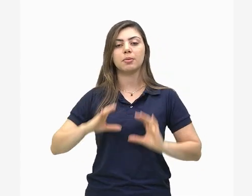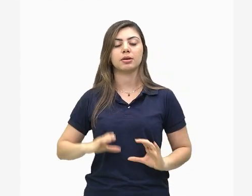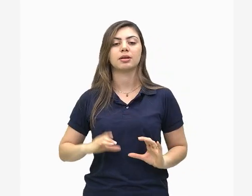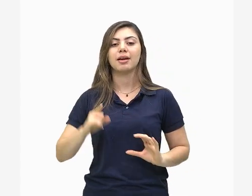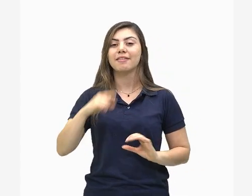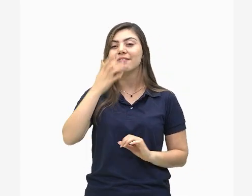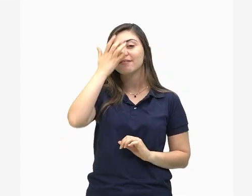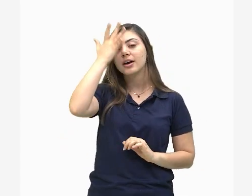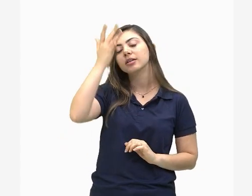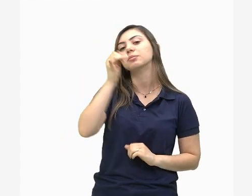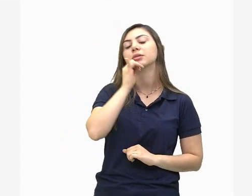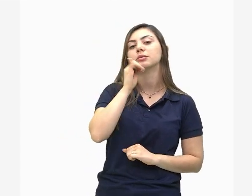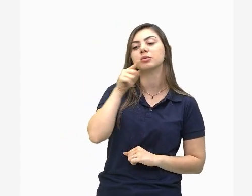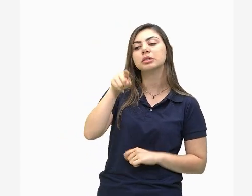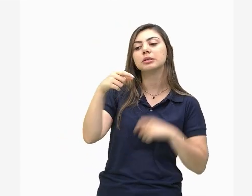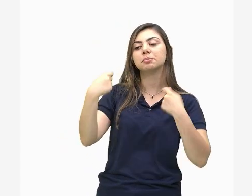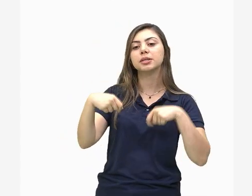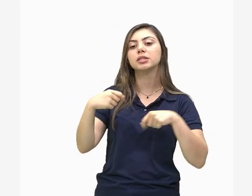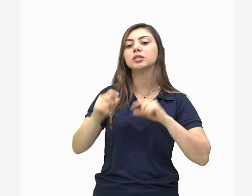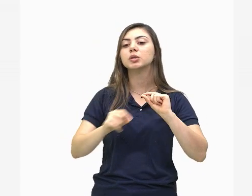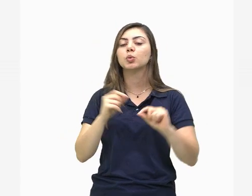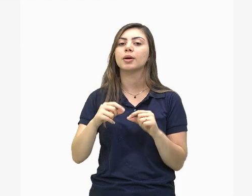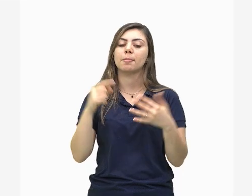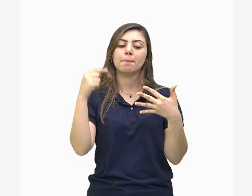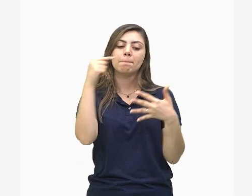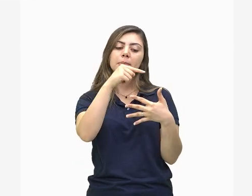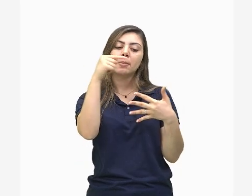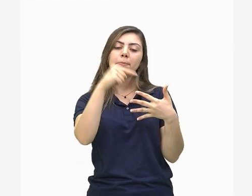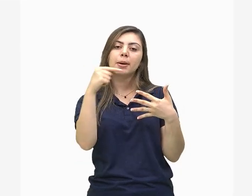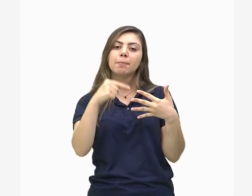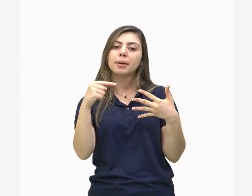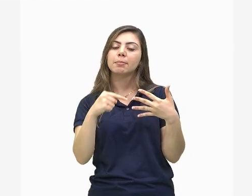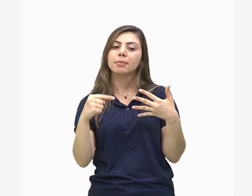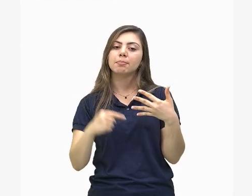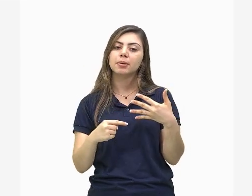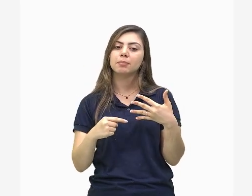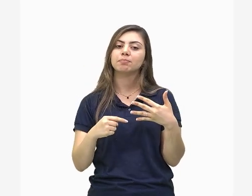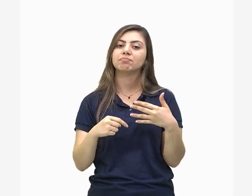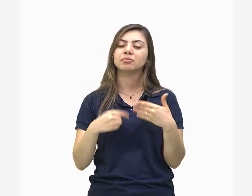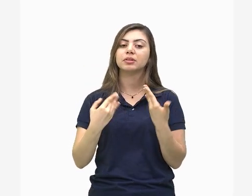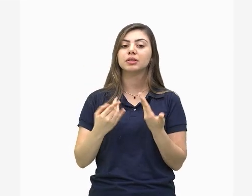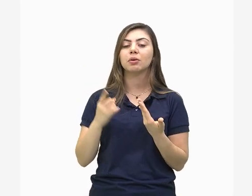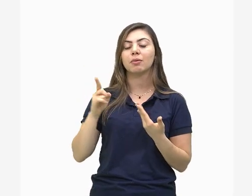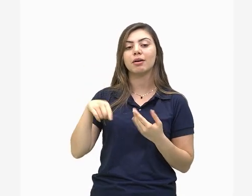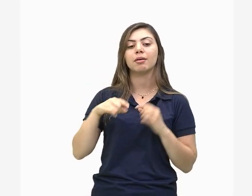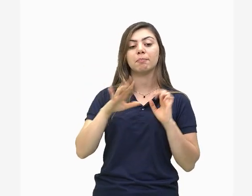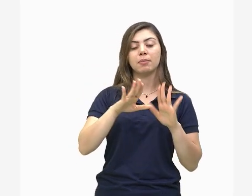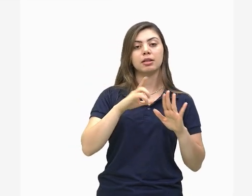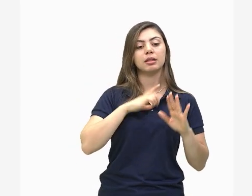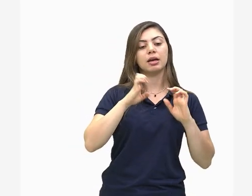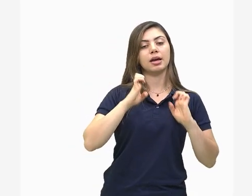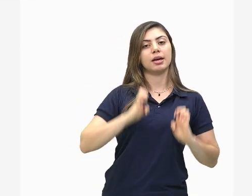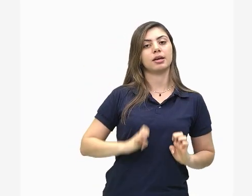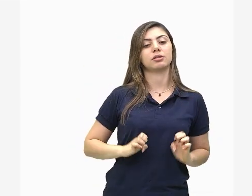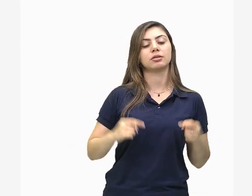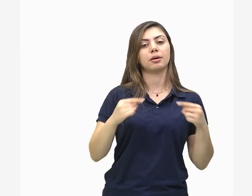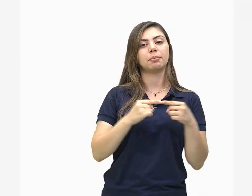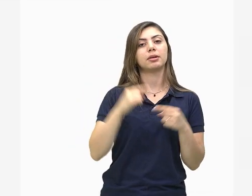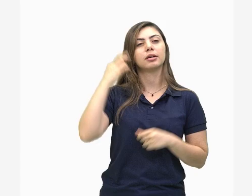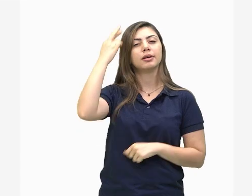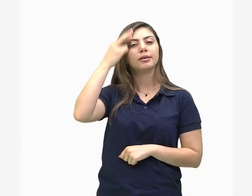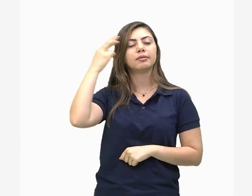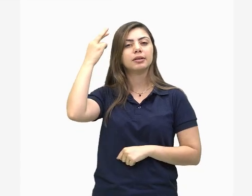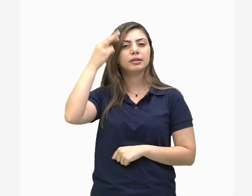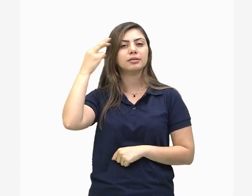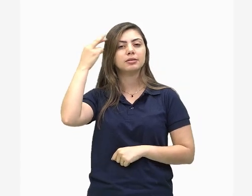olha, você tem que fazer isso, né? E a ética é reflexão, né? Então nós poderíamos dizer que, enquanto